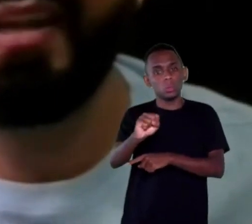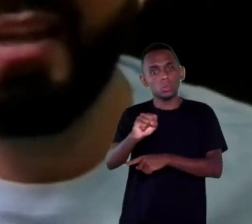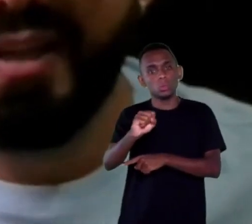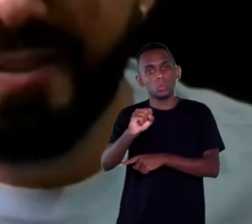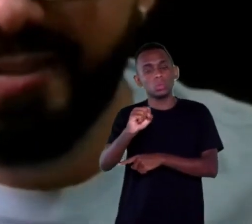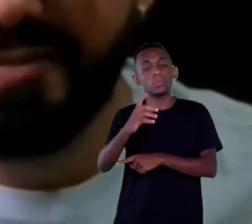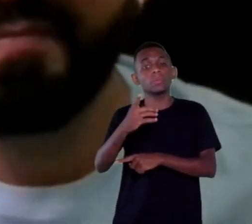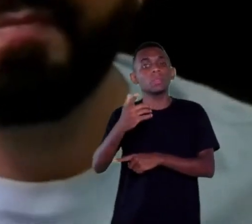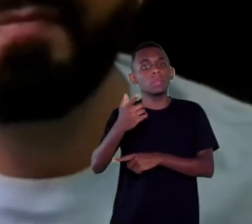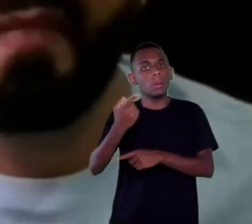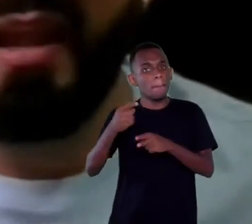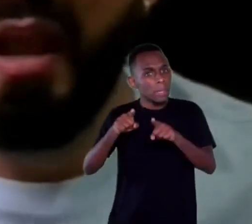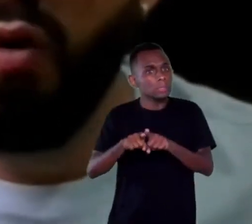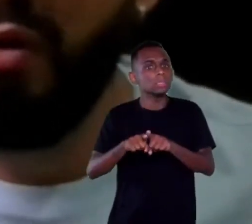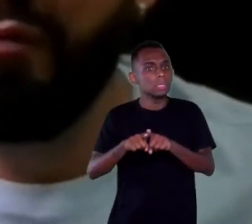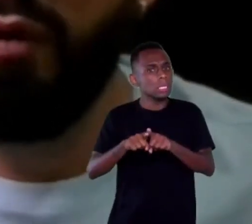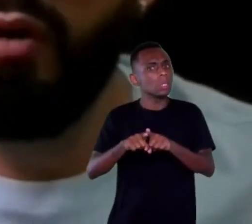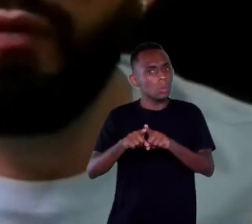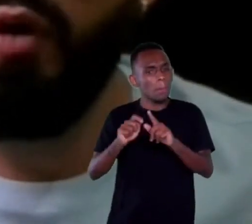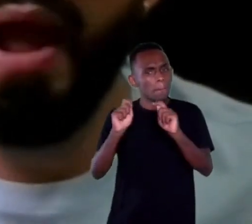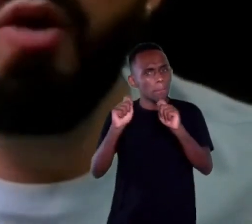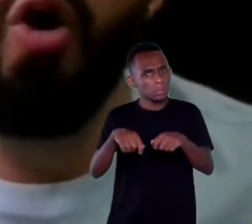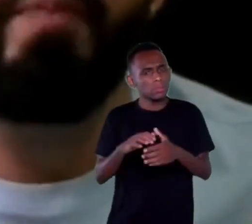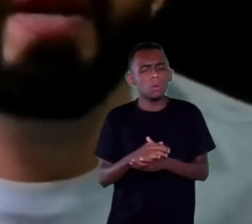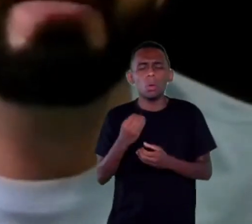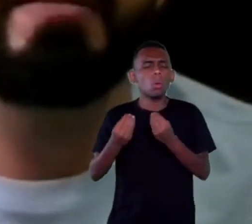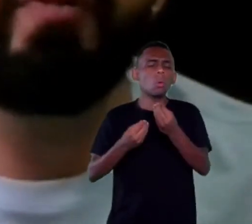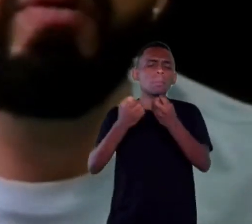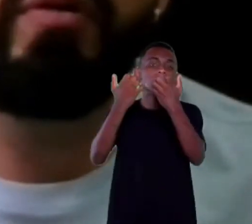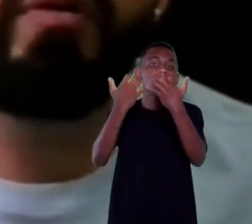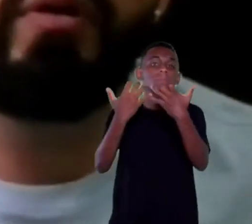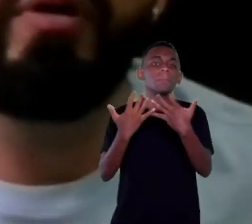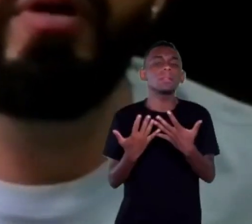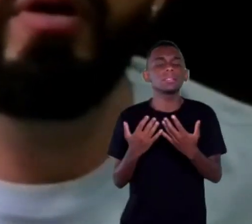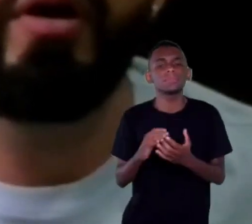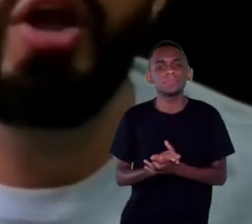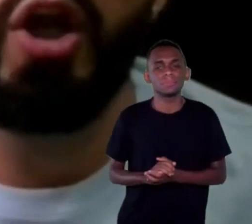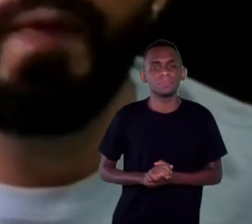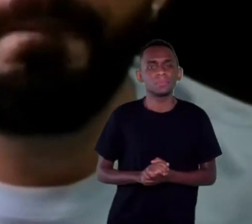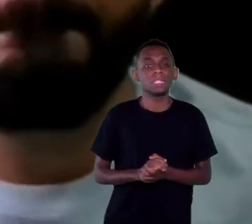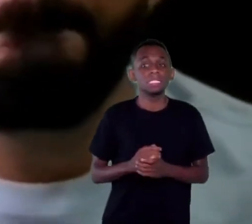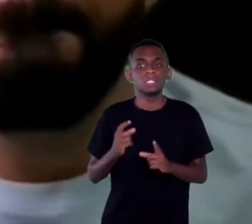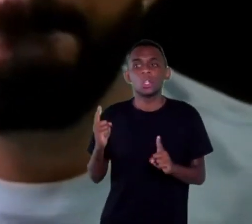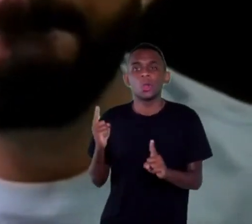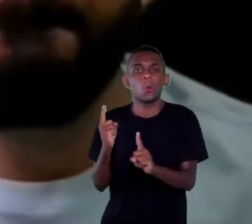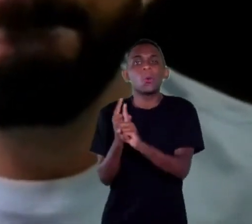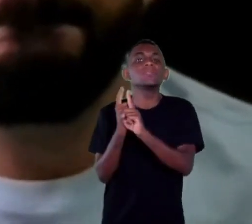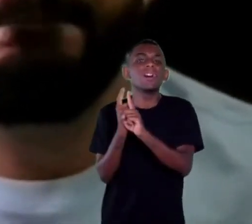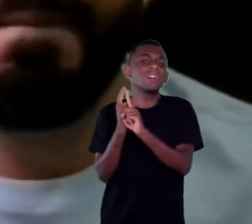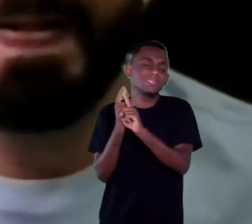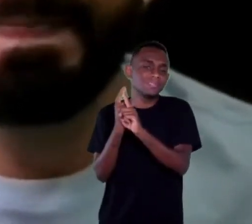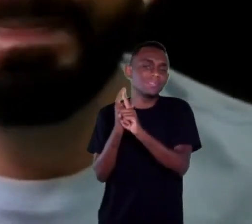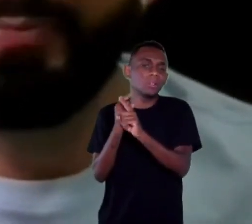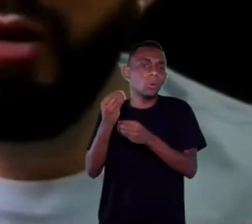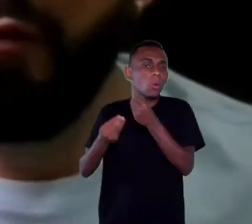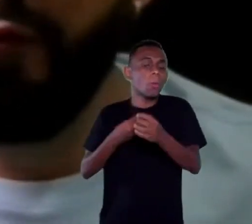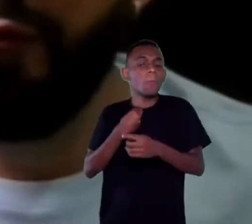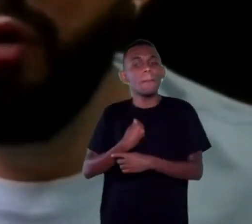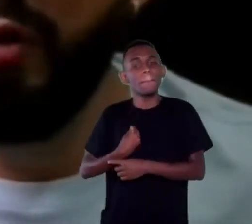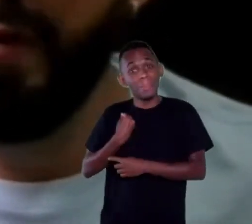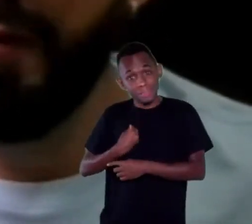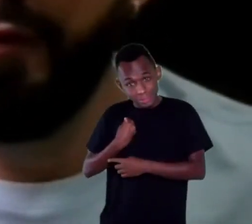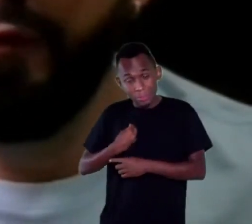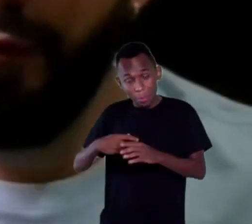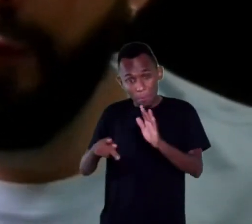pessoas podem ouvir, né? Conta um pouquinho foi o maior desse encontro de vocês dois e a forma de participação do